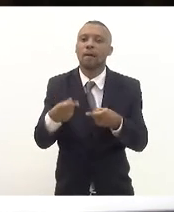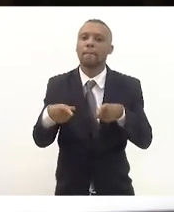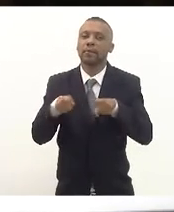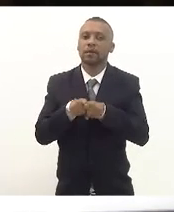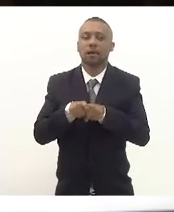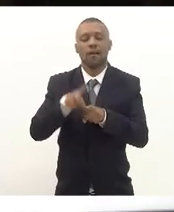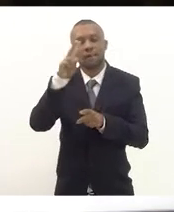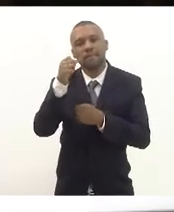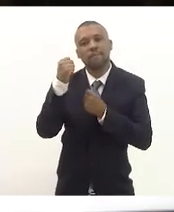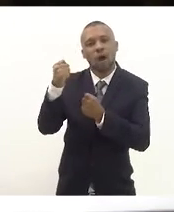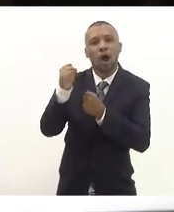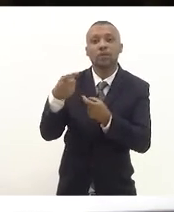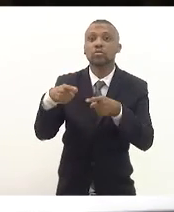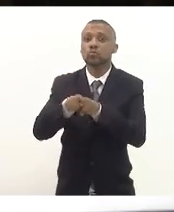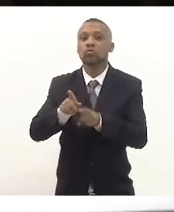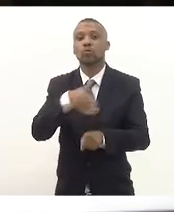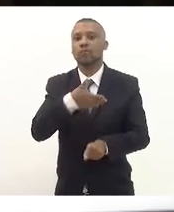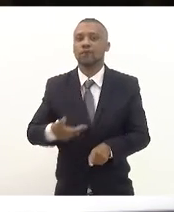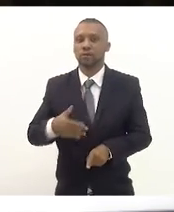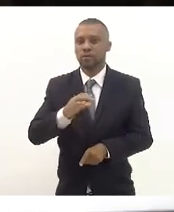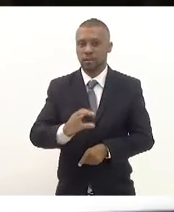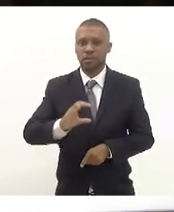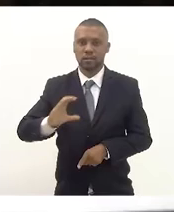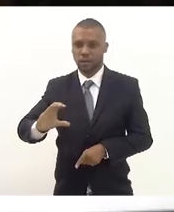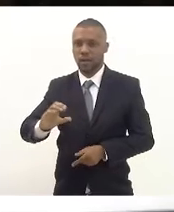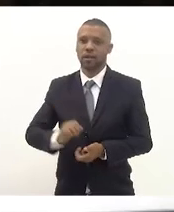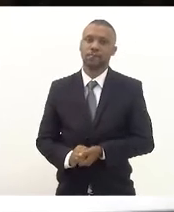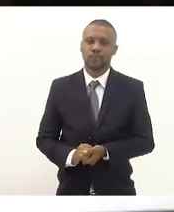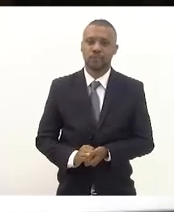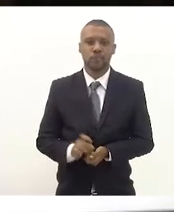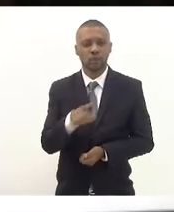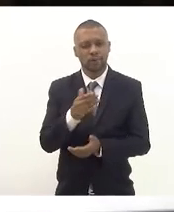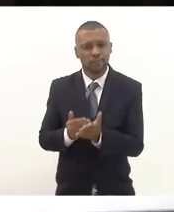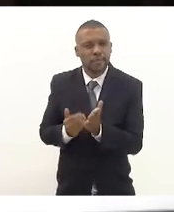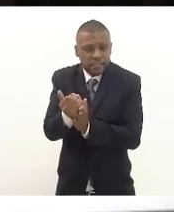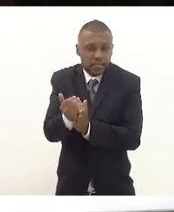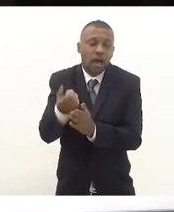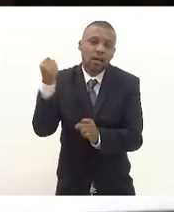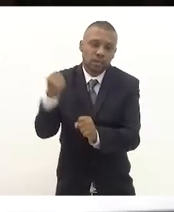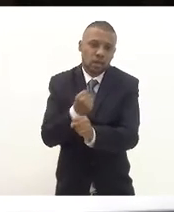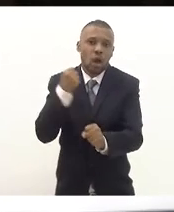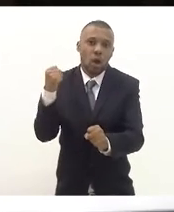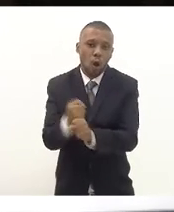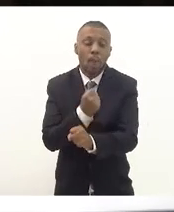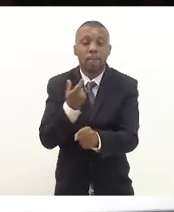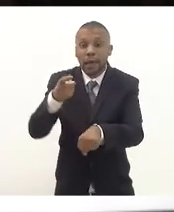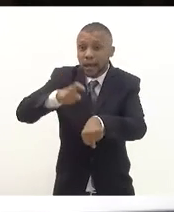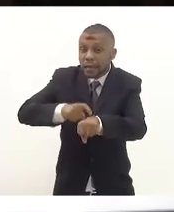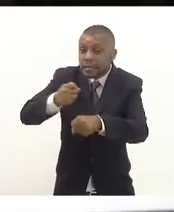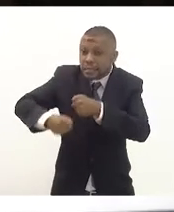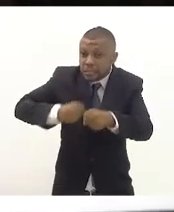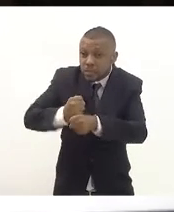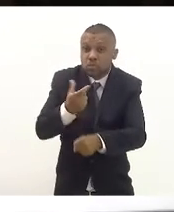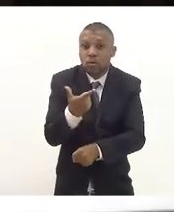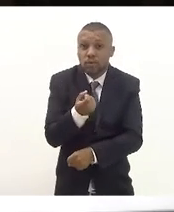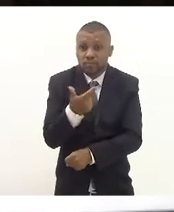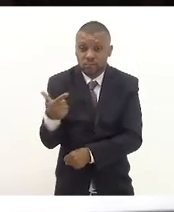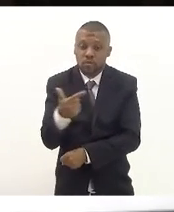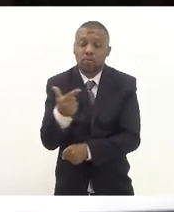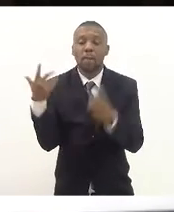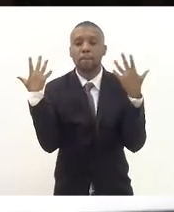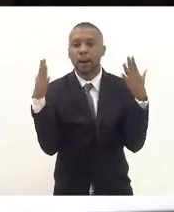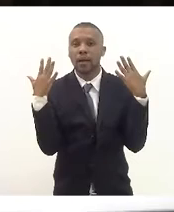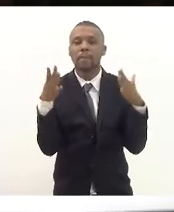com o governador Cláudio Castro e nós vamos iniciar essa obra esse ano Parabéns deputado Rosemberg